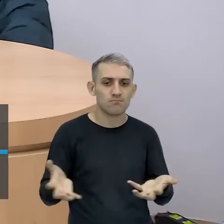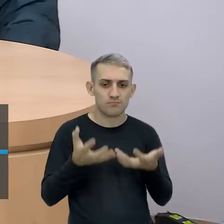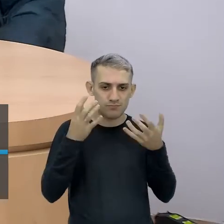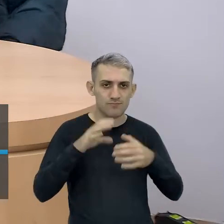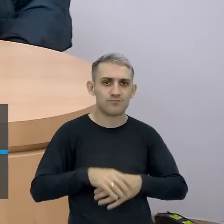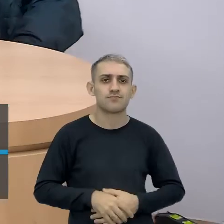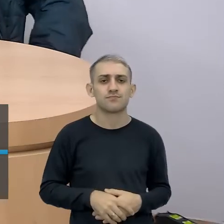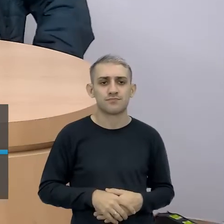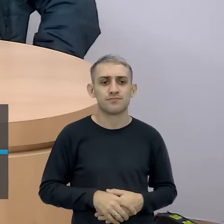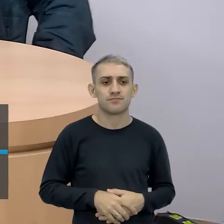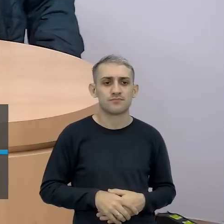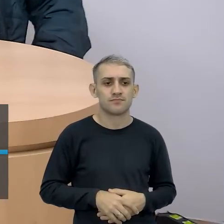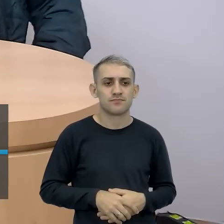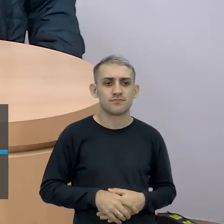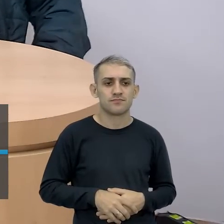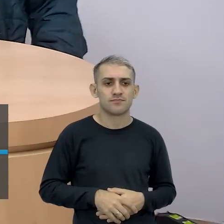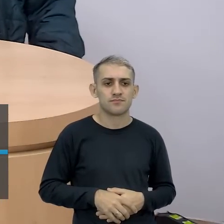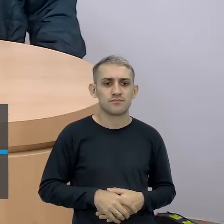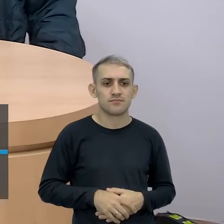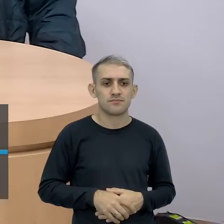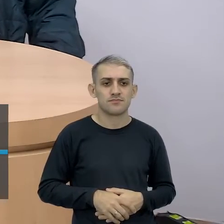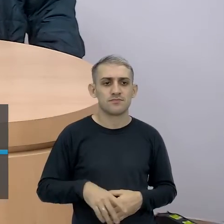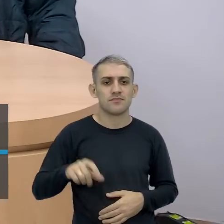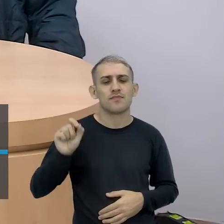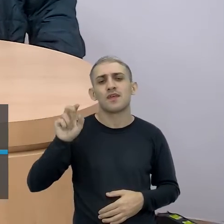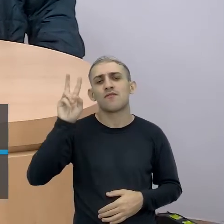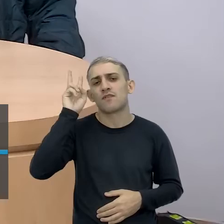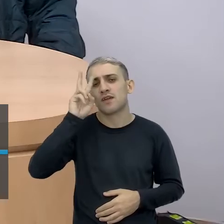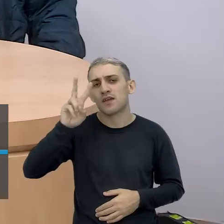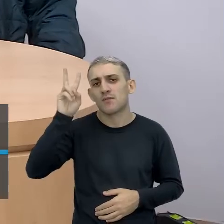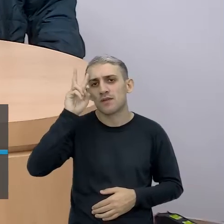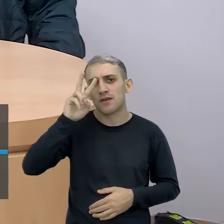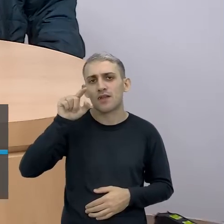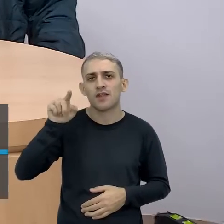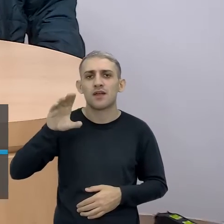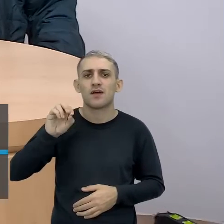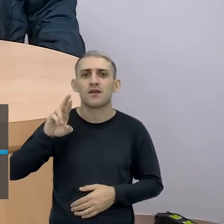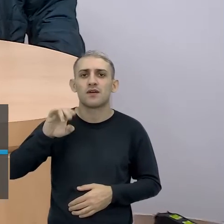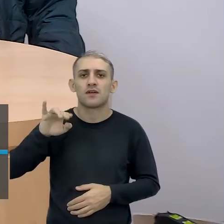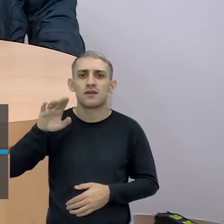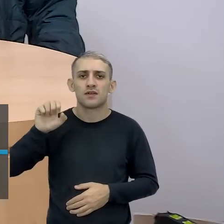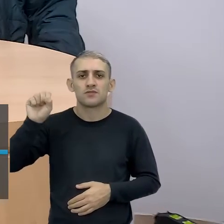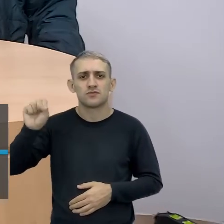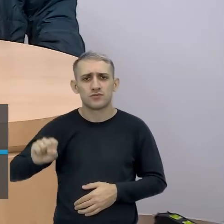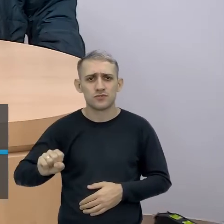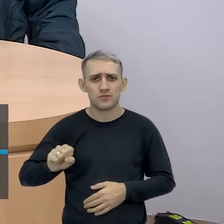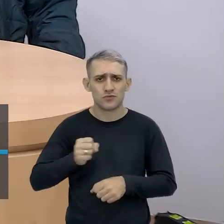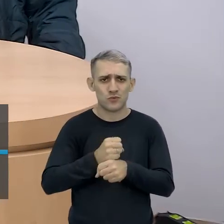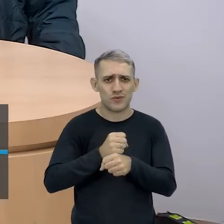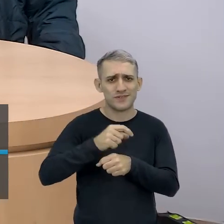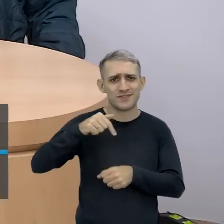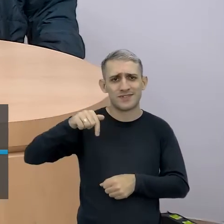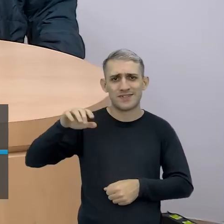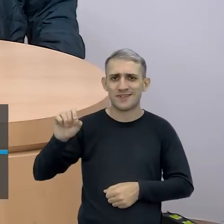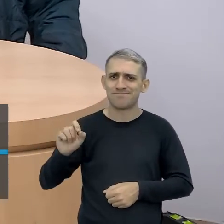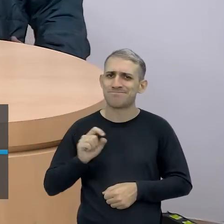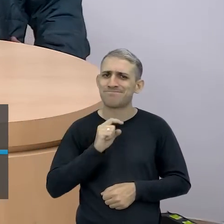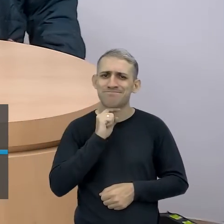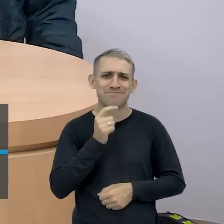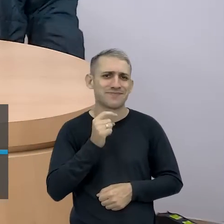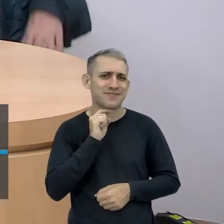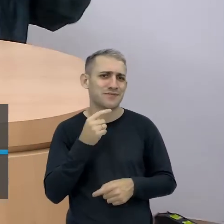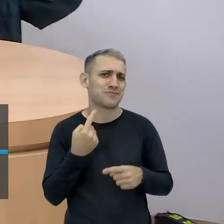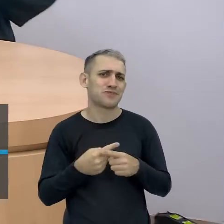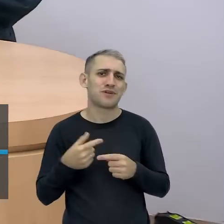Tá? E quem lembraria disso da Coreia do Sul na década de 70? Ninguém. Foi muito recente. Ninguém